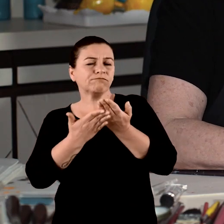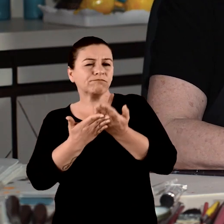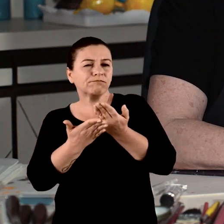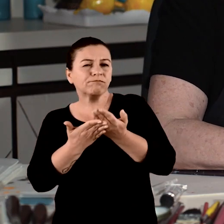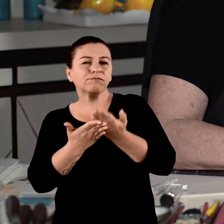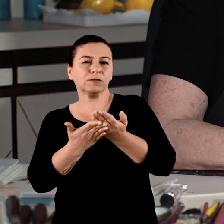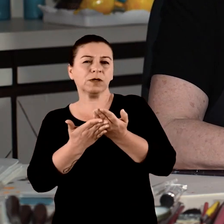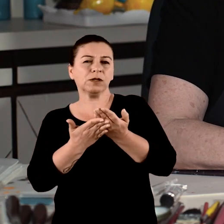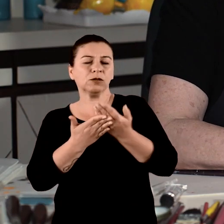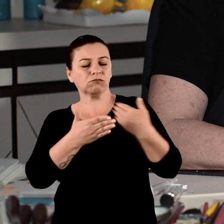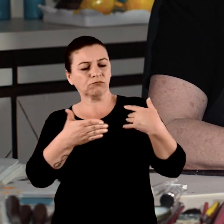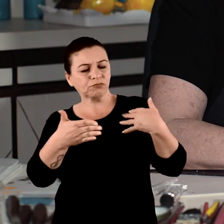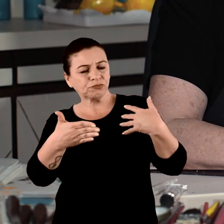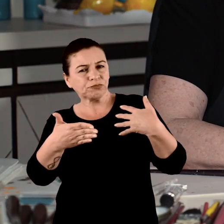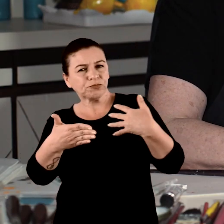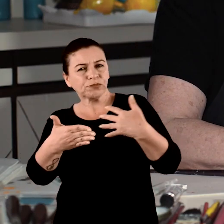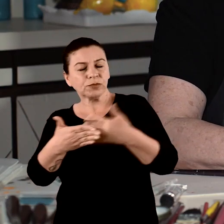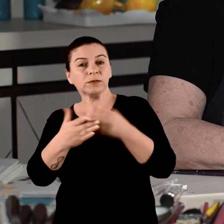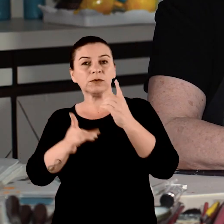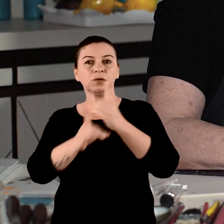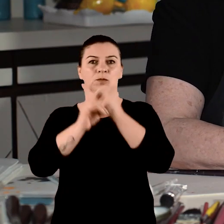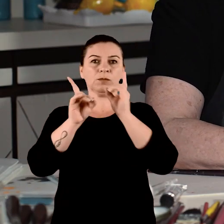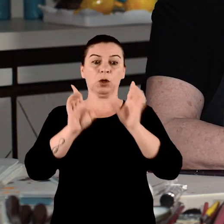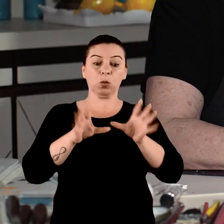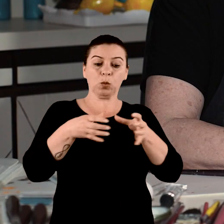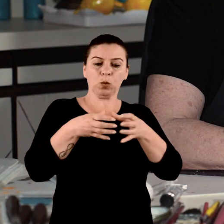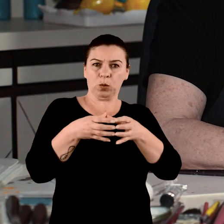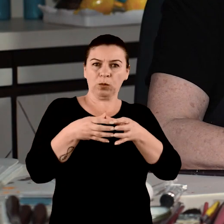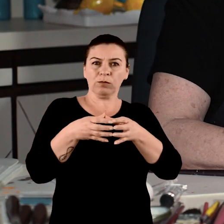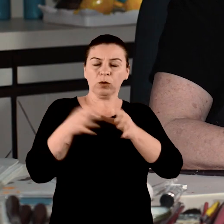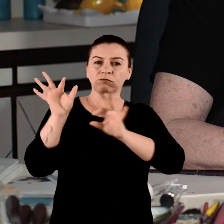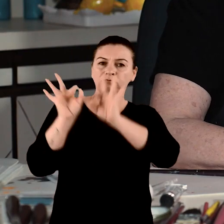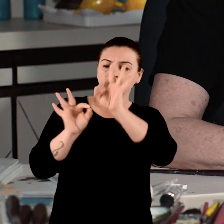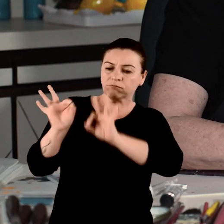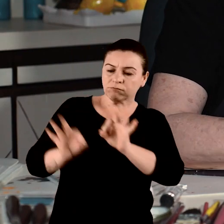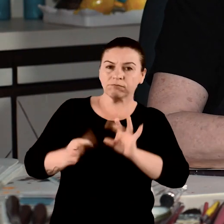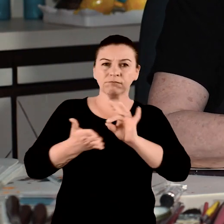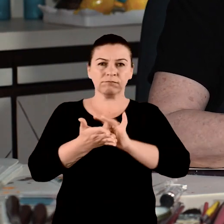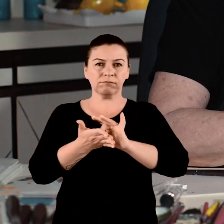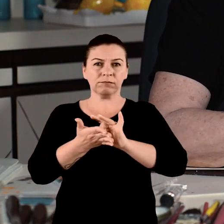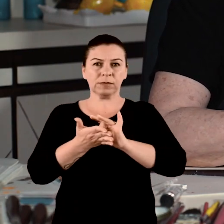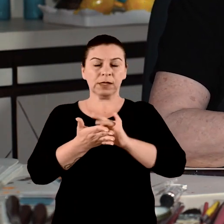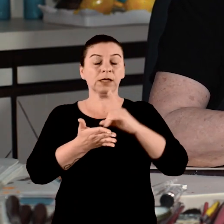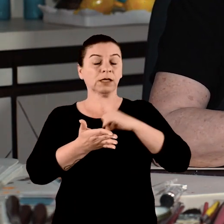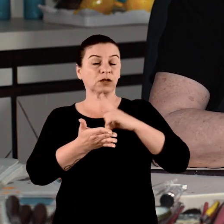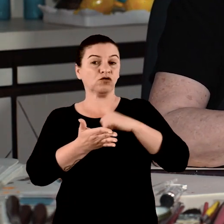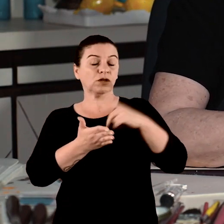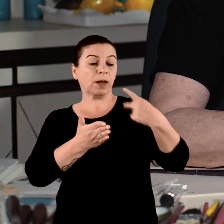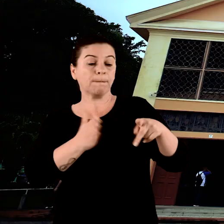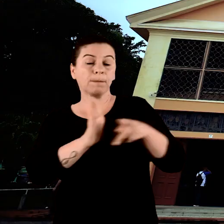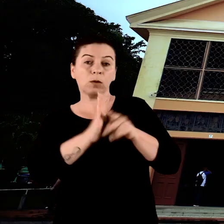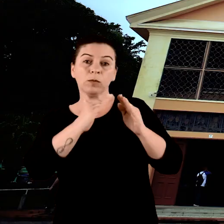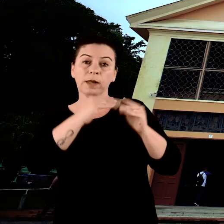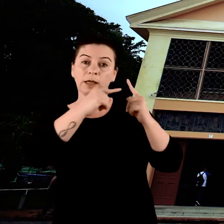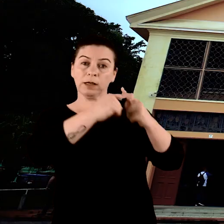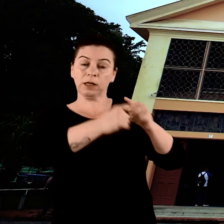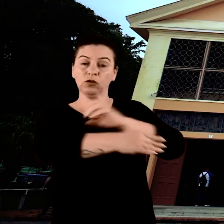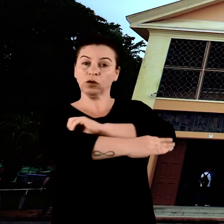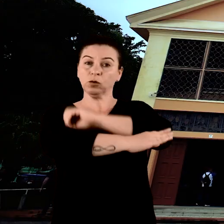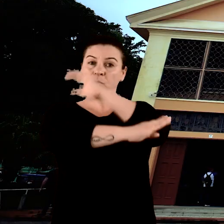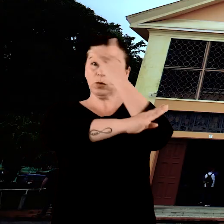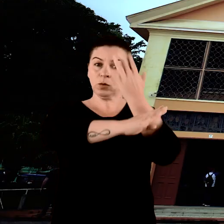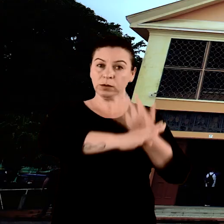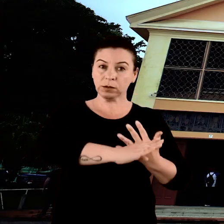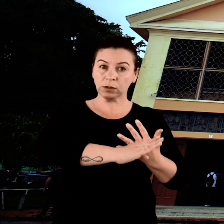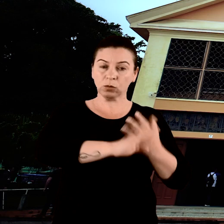aprimorando. Com o passar do tempo, descobri um grupo de restauração que funcionava no Santuário do Rossio. Aí